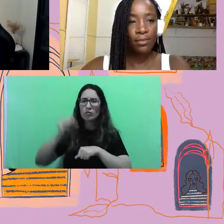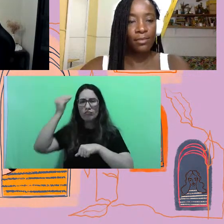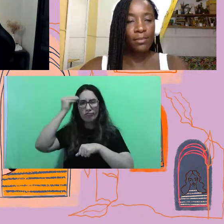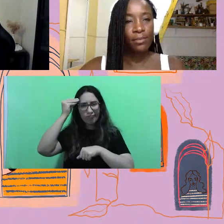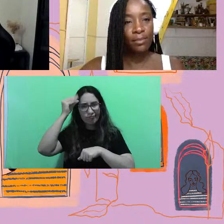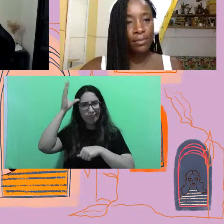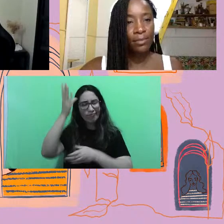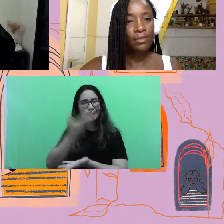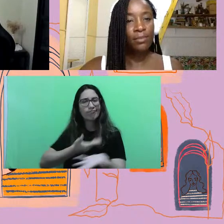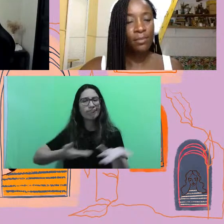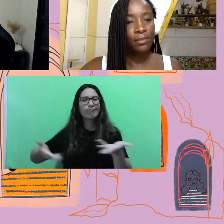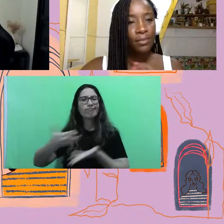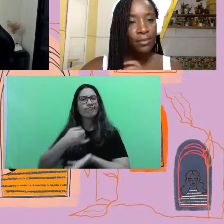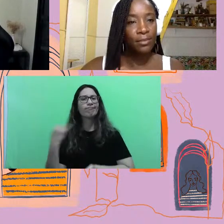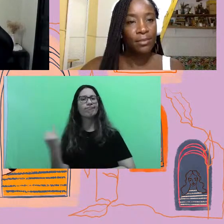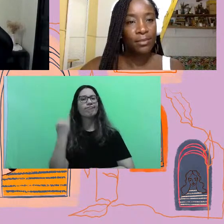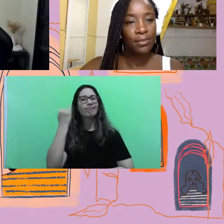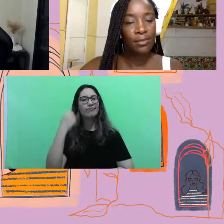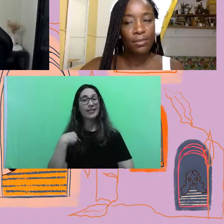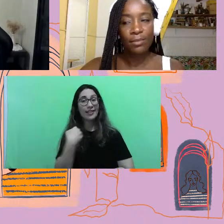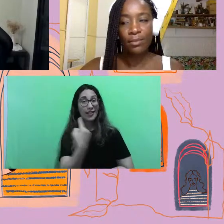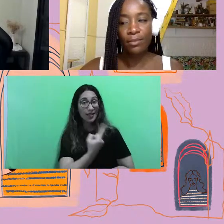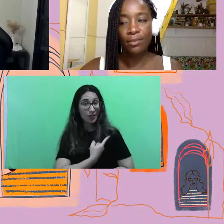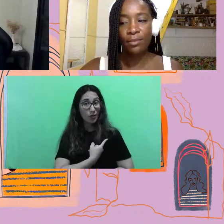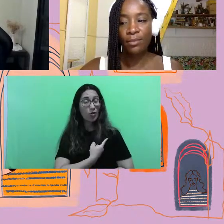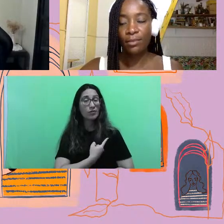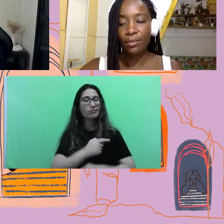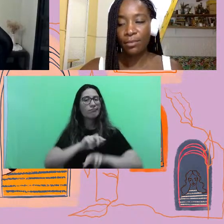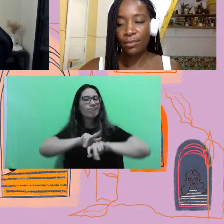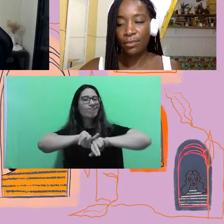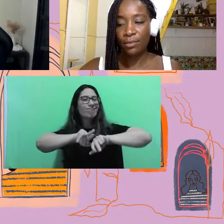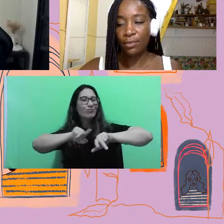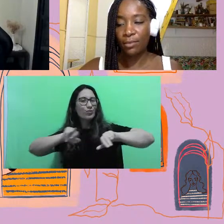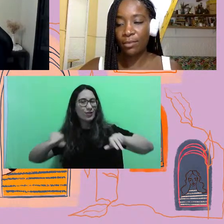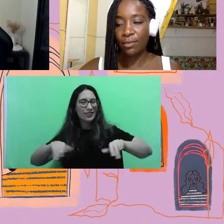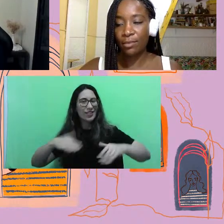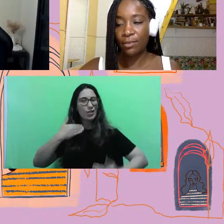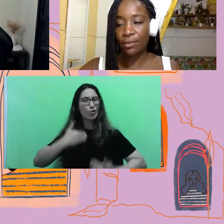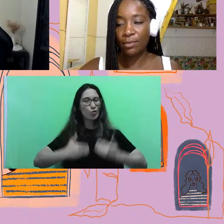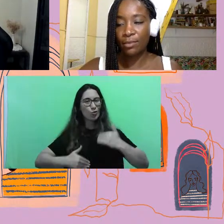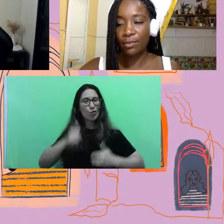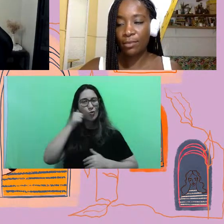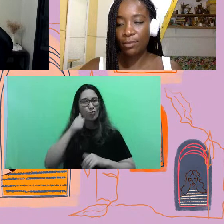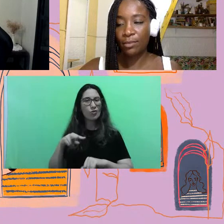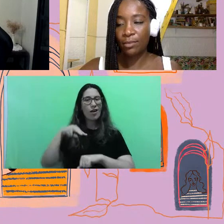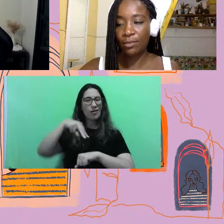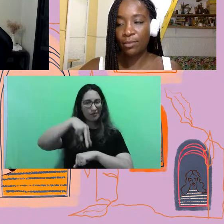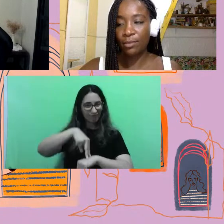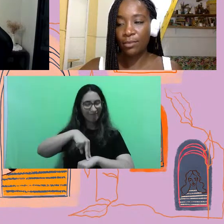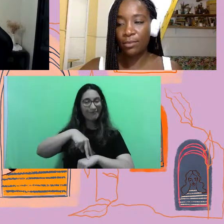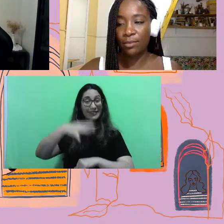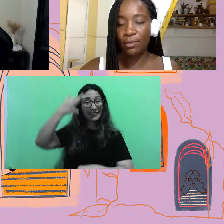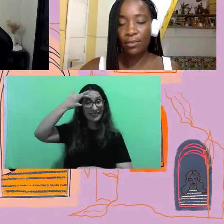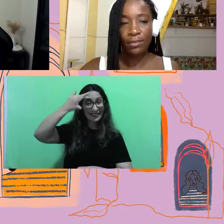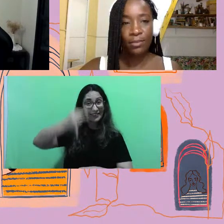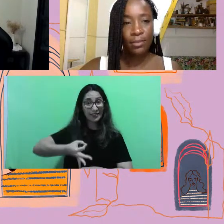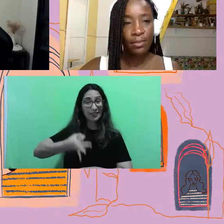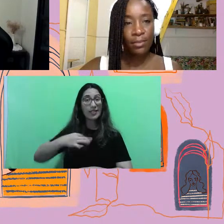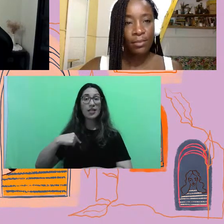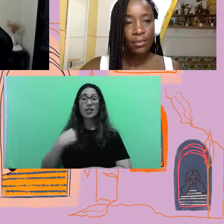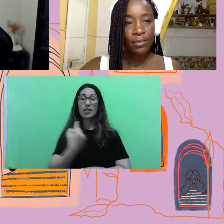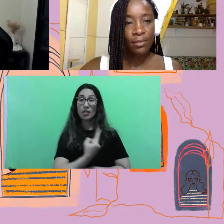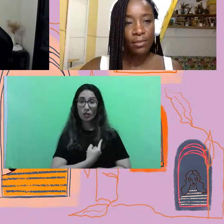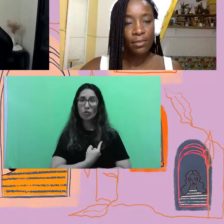que a gente possa dialogar sobre a pluralidade dos nossos corpos, né? Entender que nós